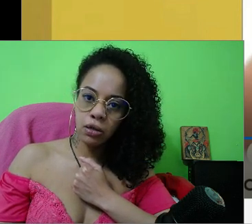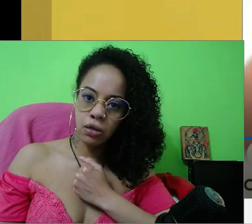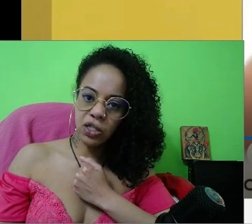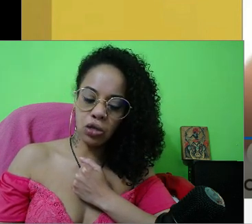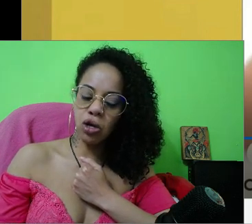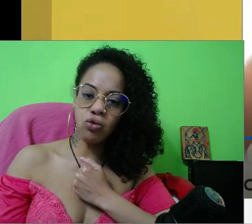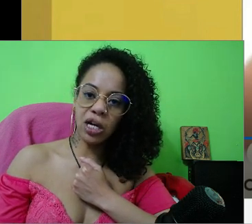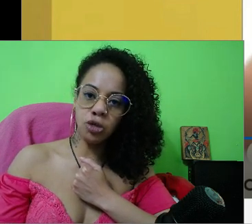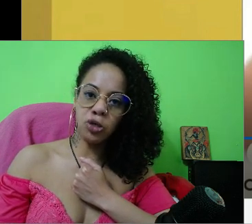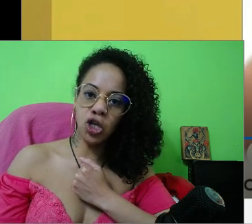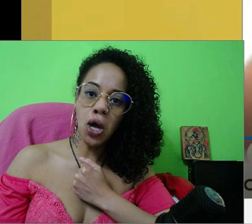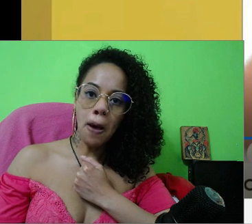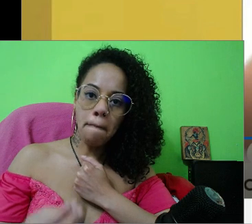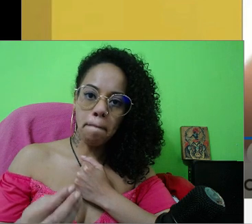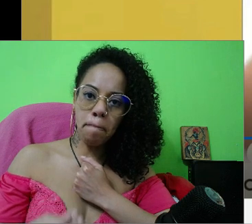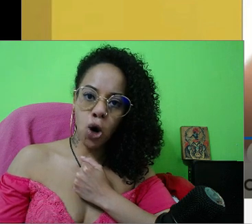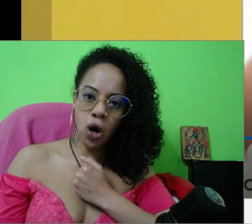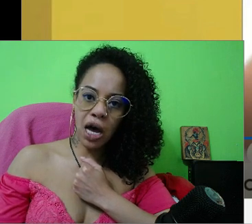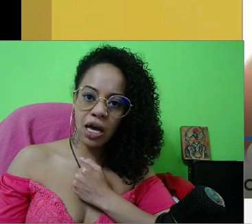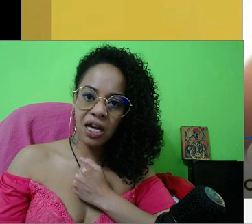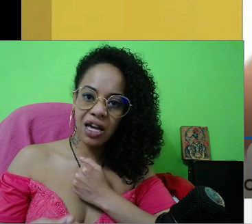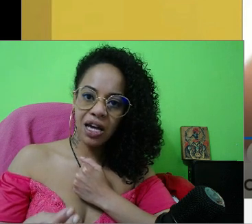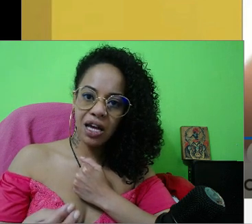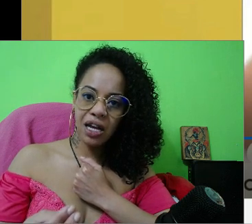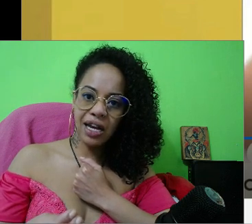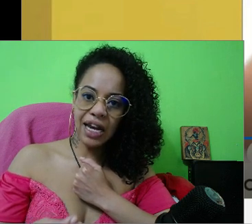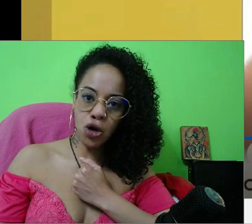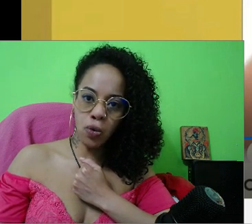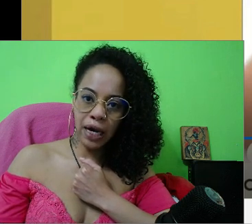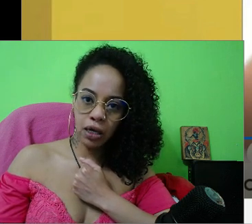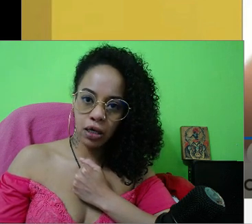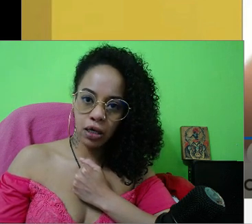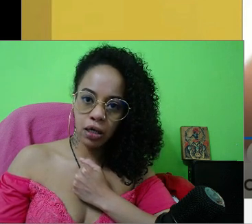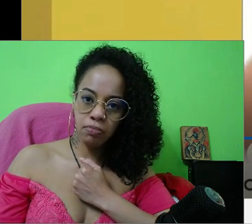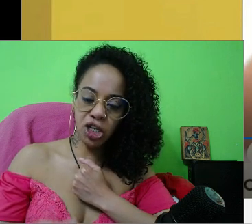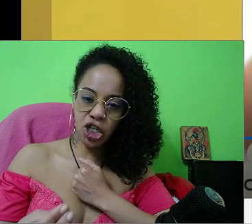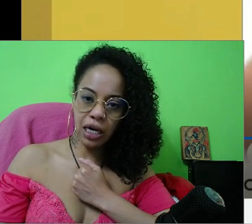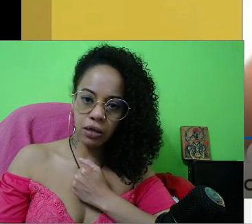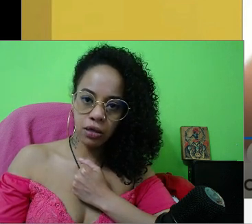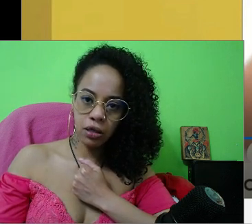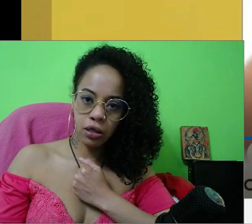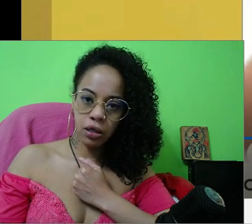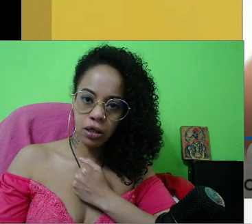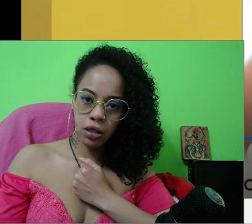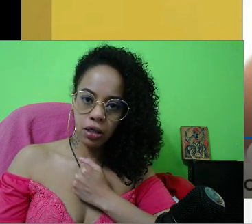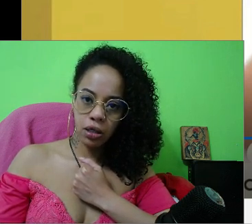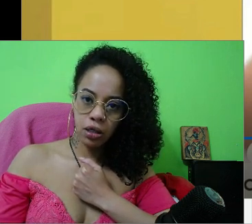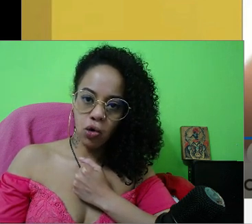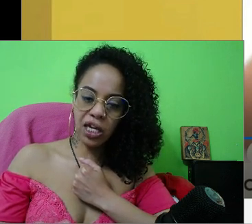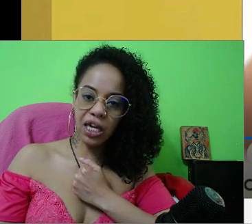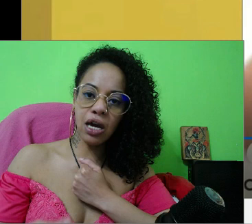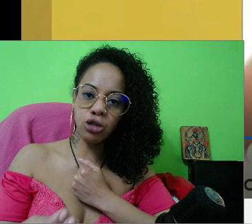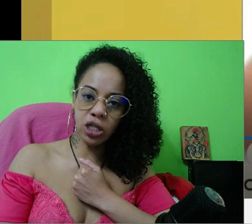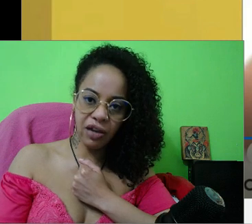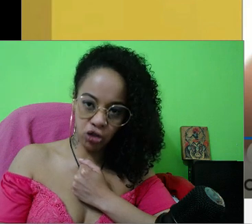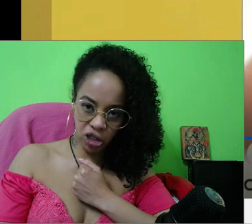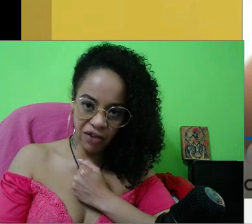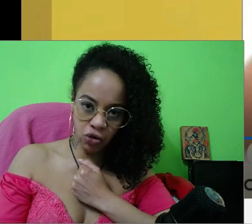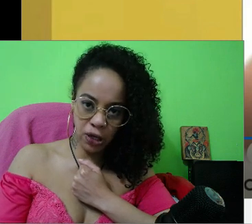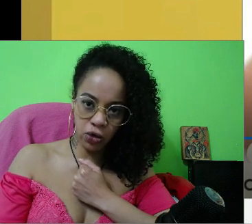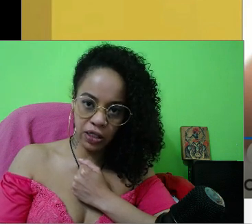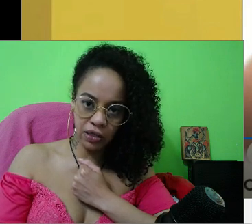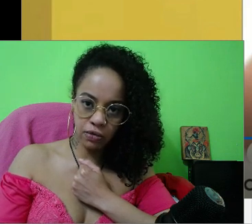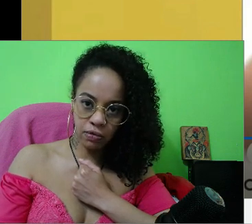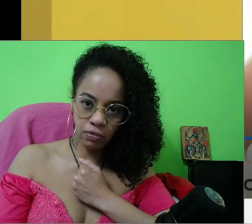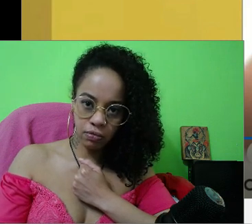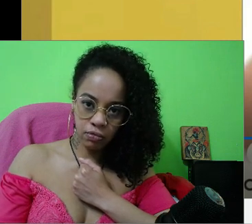incomoda sendo que eu nunca te pedi nenhuma me diga o que que eu te